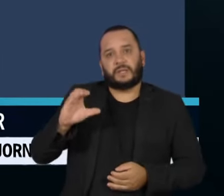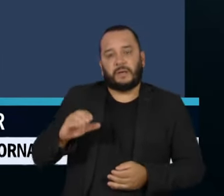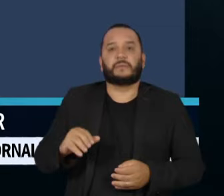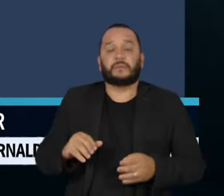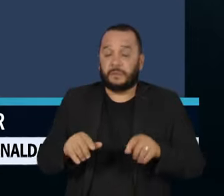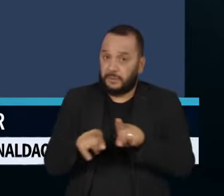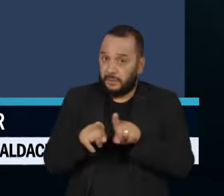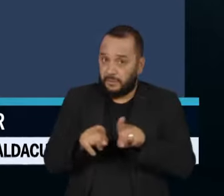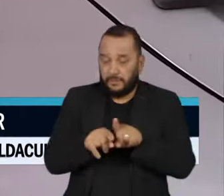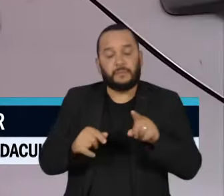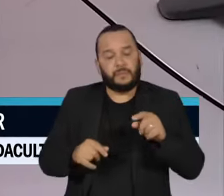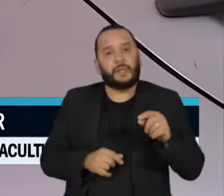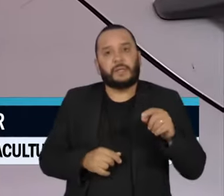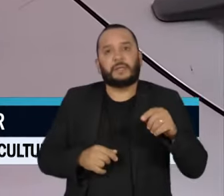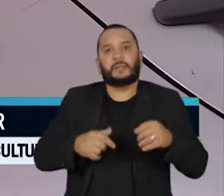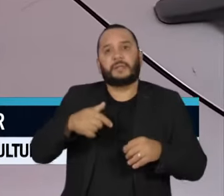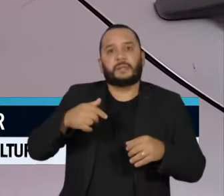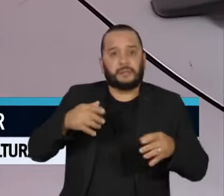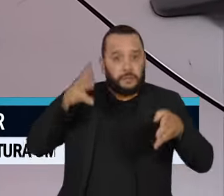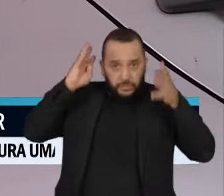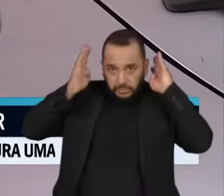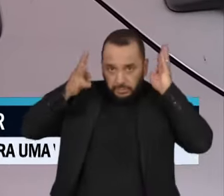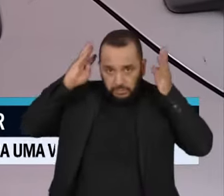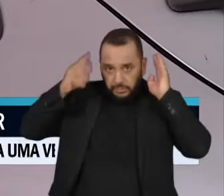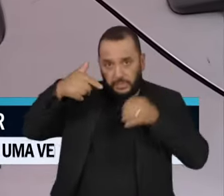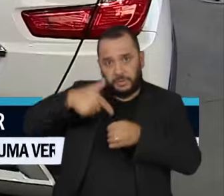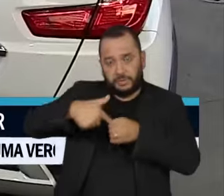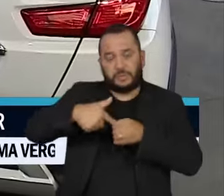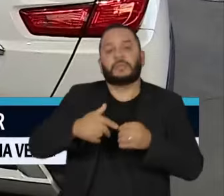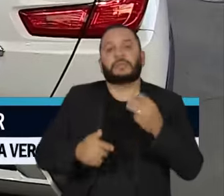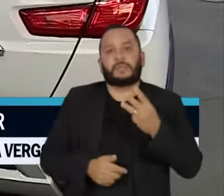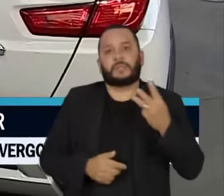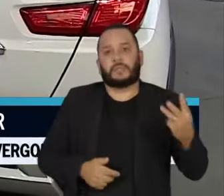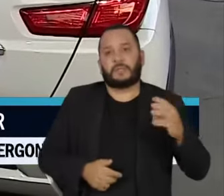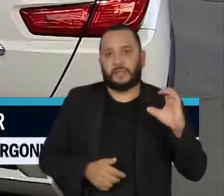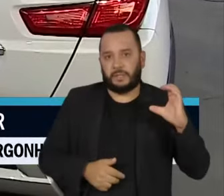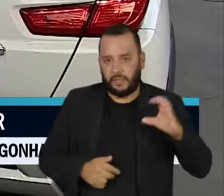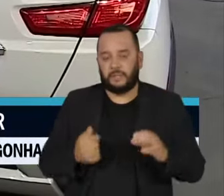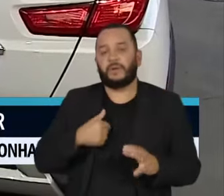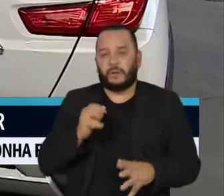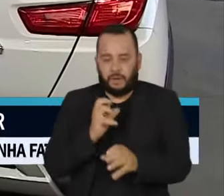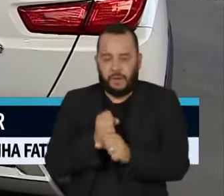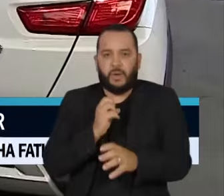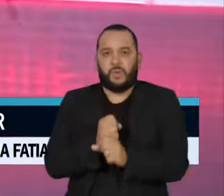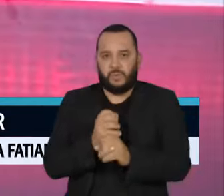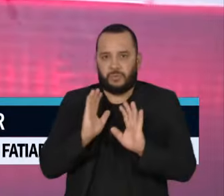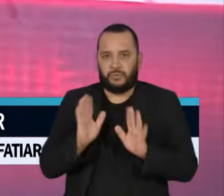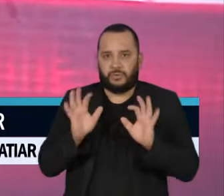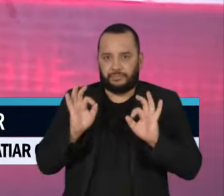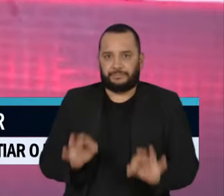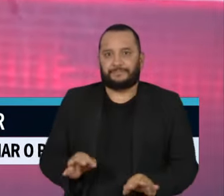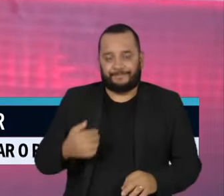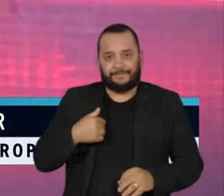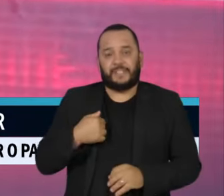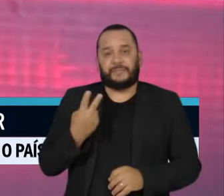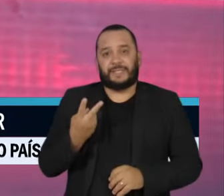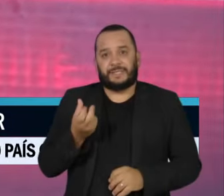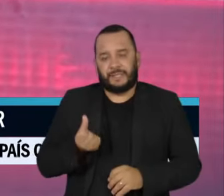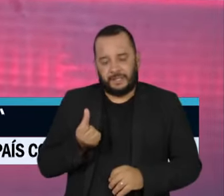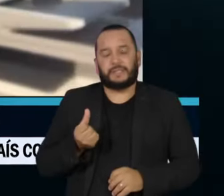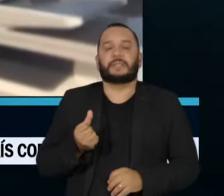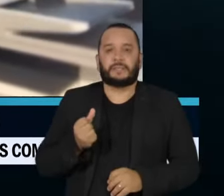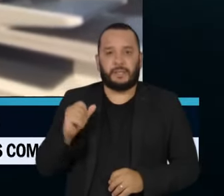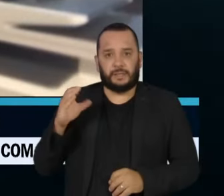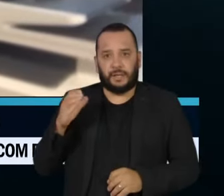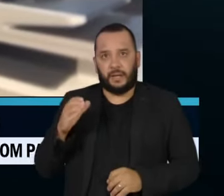33 centavos. Os cálculos são do Centro Brasileiro de Infraestrutura, que ainda prevê alta de 26 centavos para o